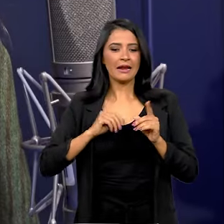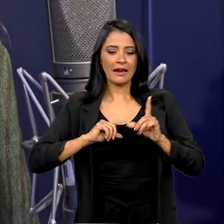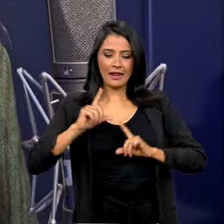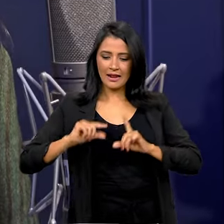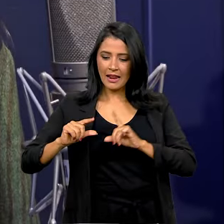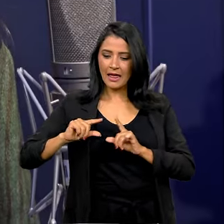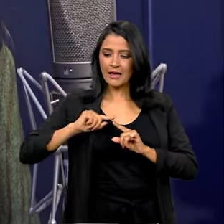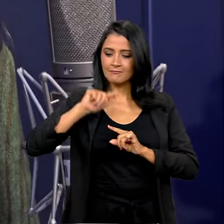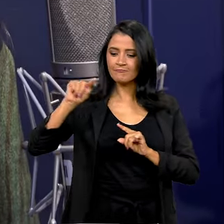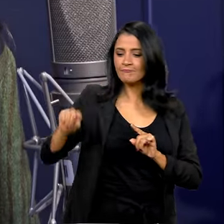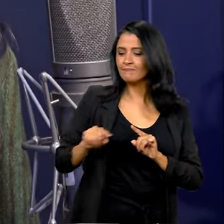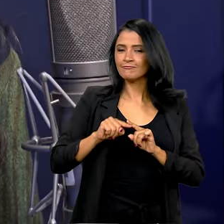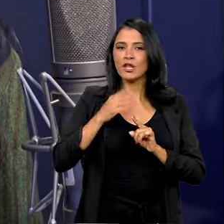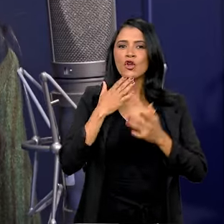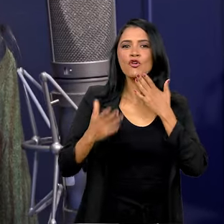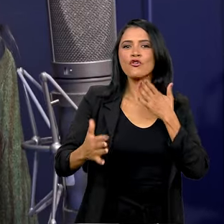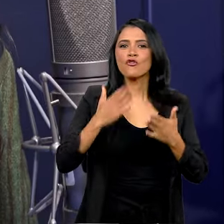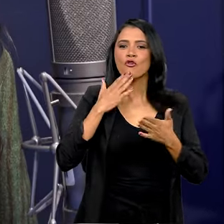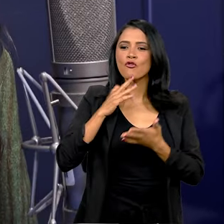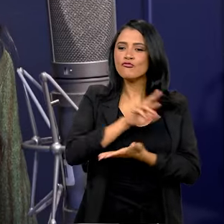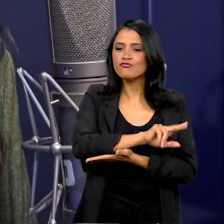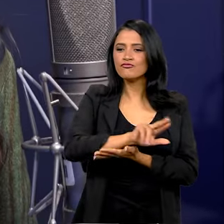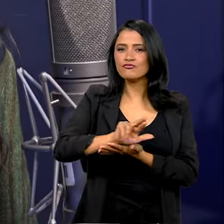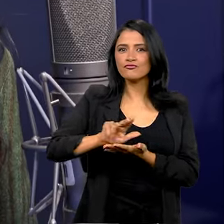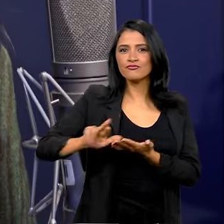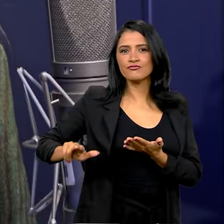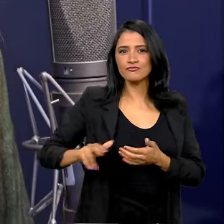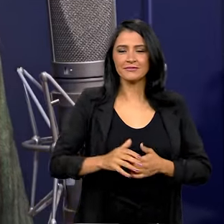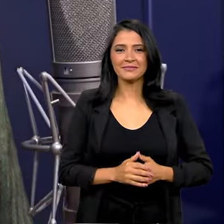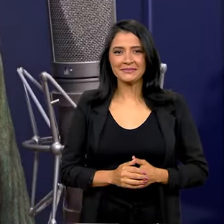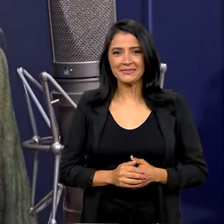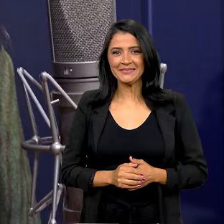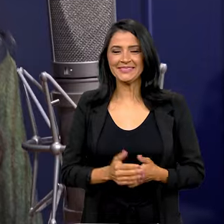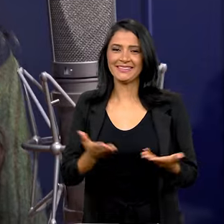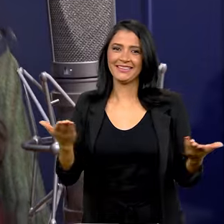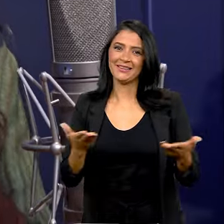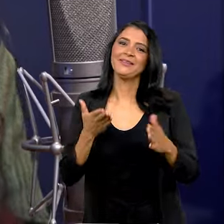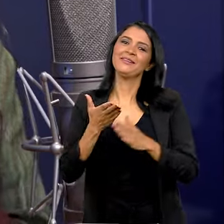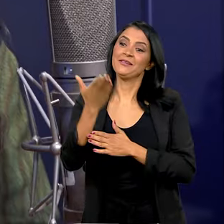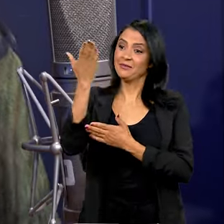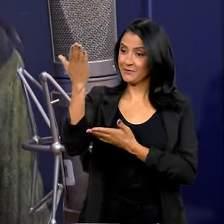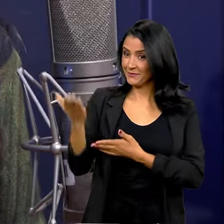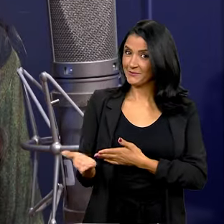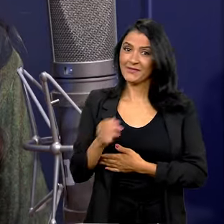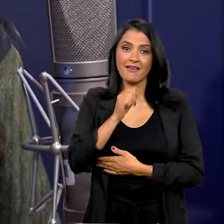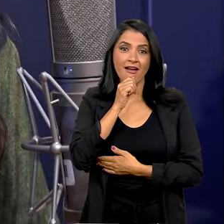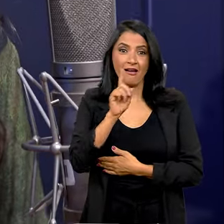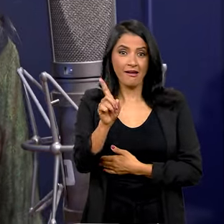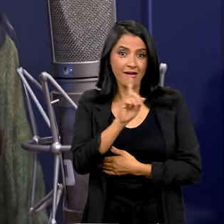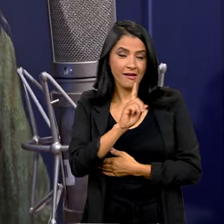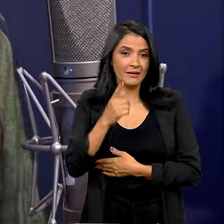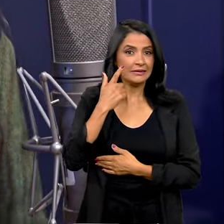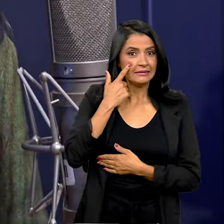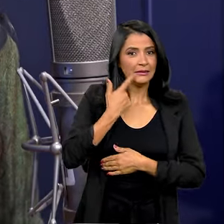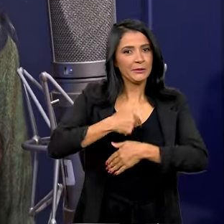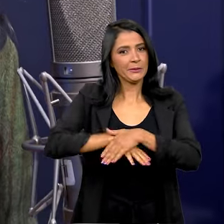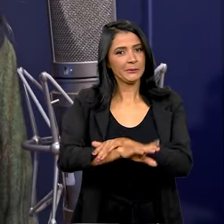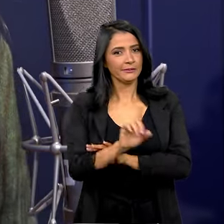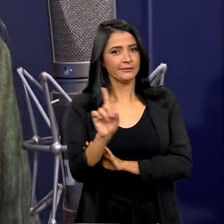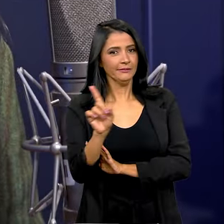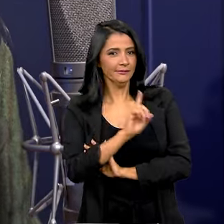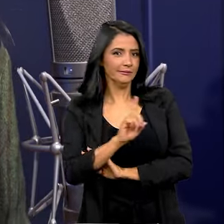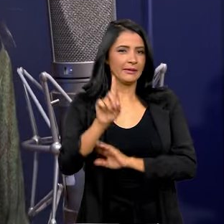geométricos cheio de cores multicor seguindo agora para você que ainda não tá muito